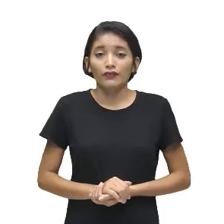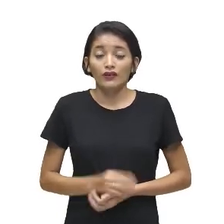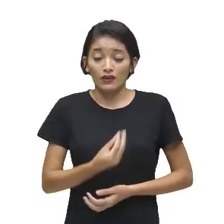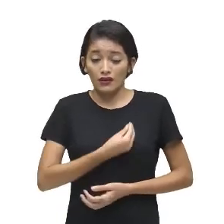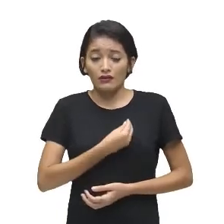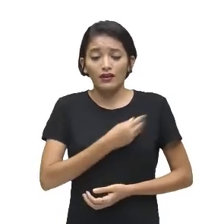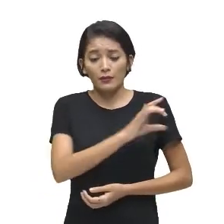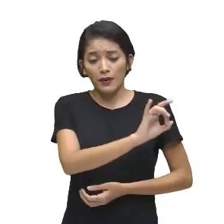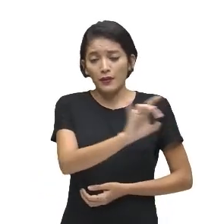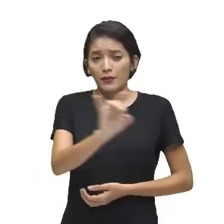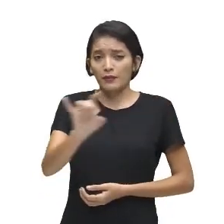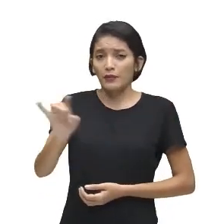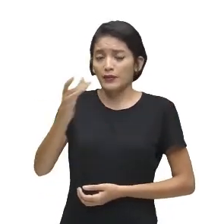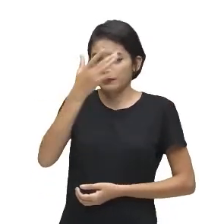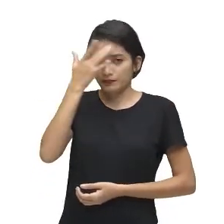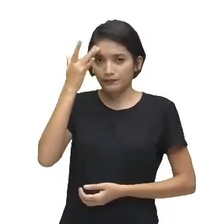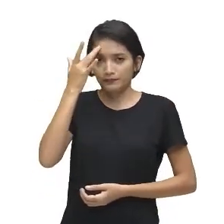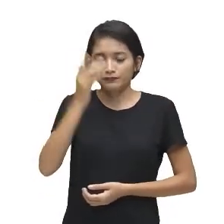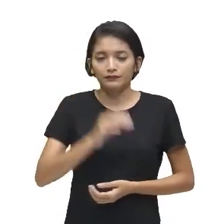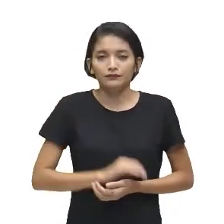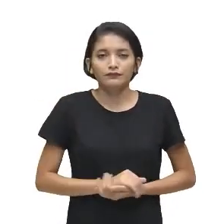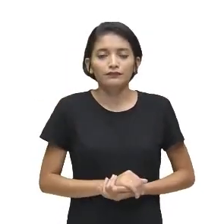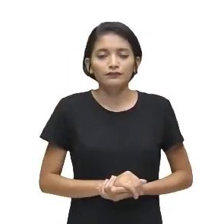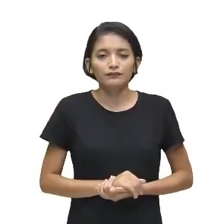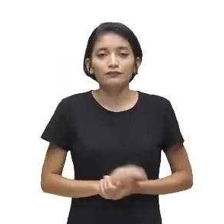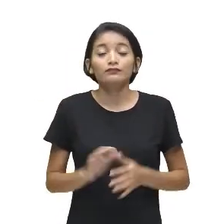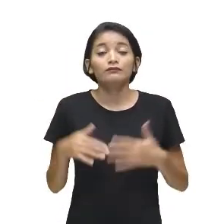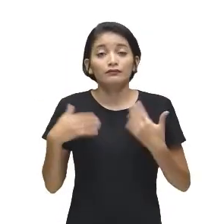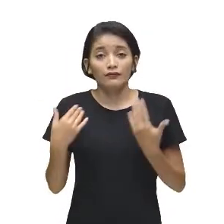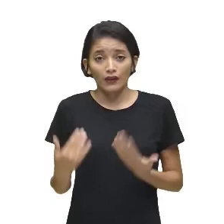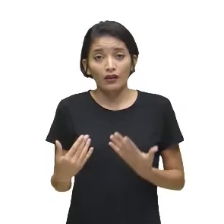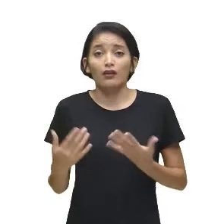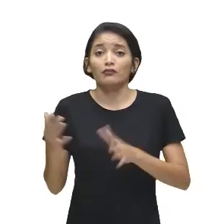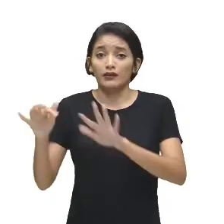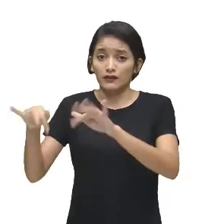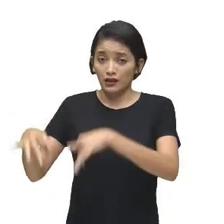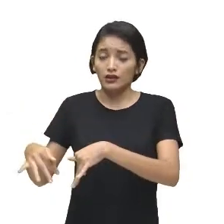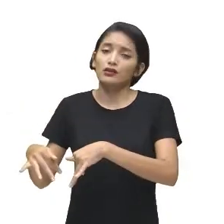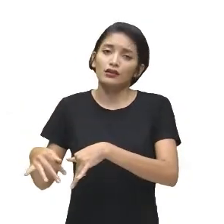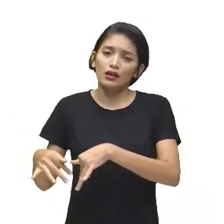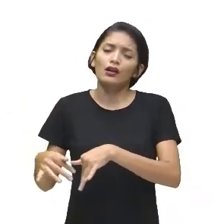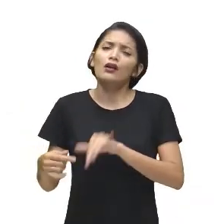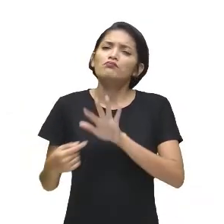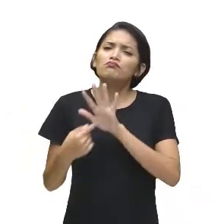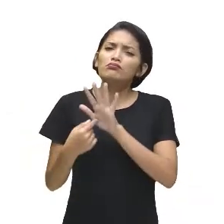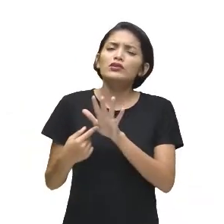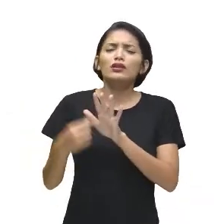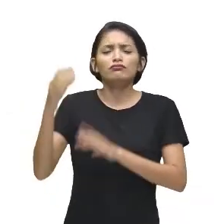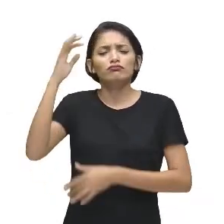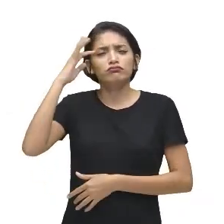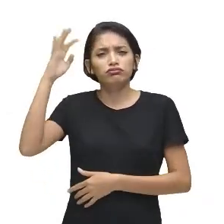qualquer religião. E por fim, eu quero te deixar uma última reflexão.